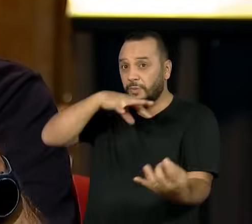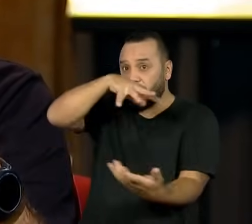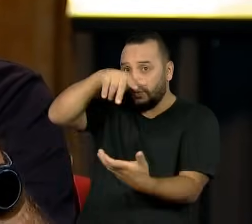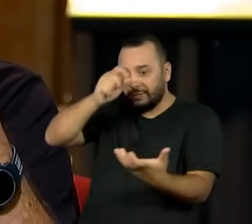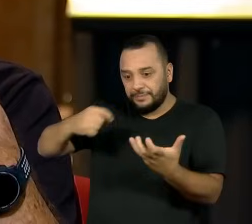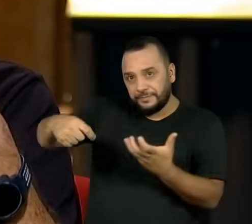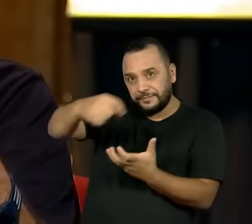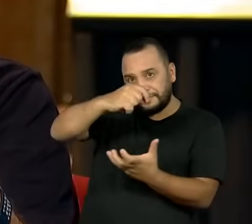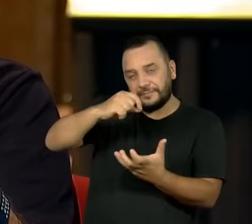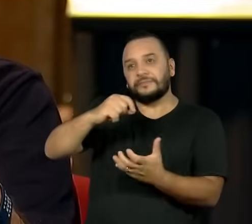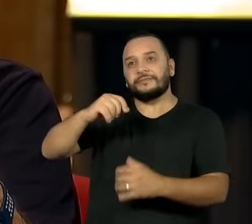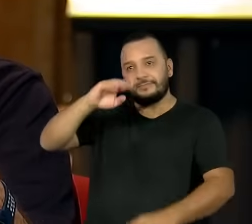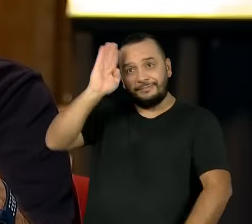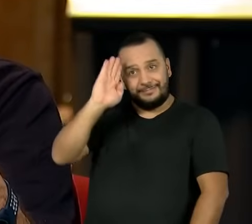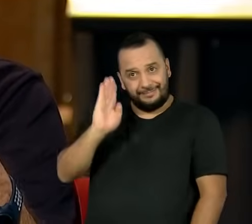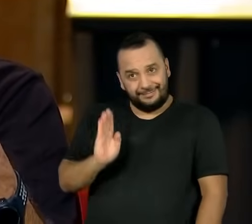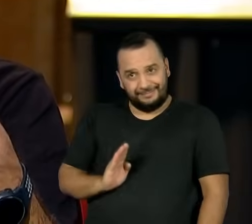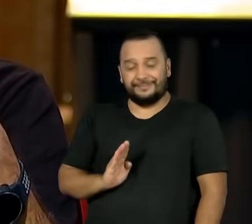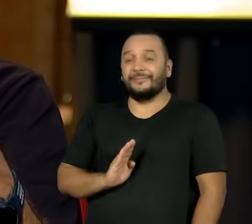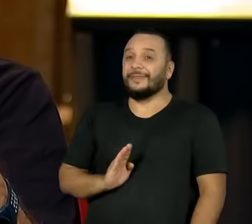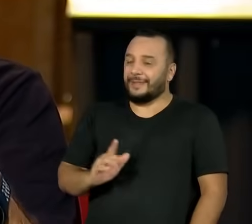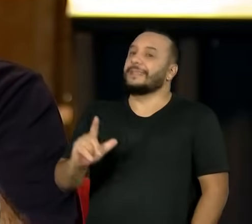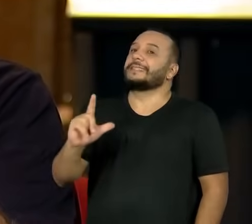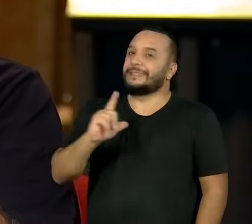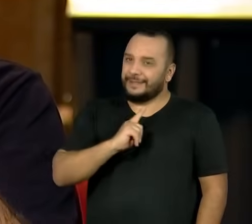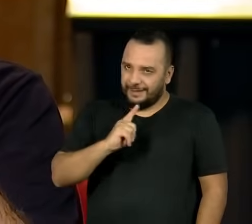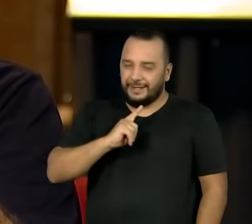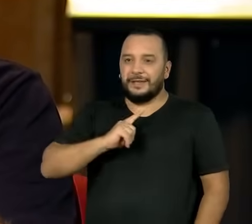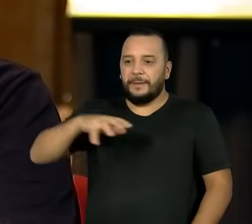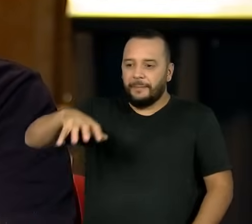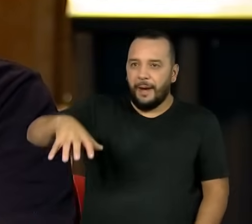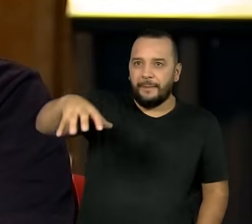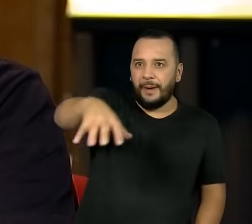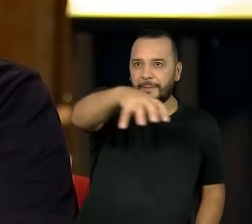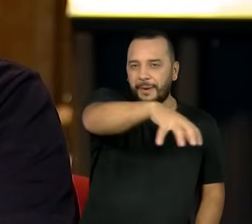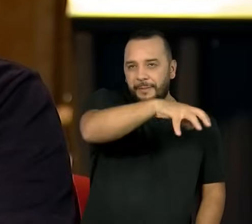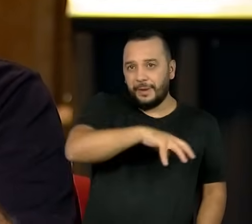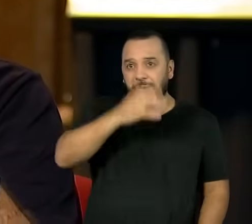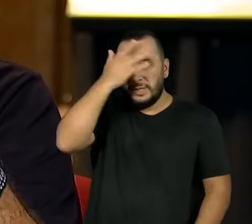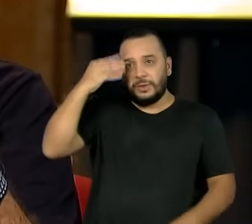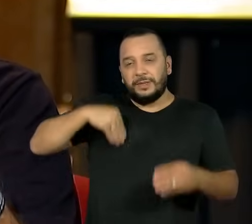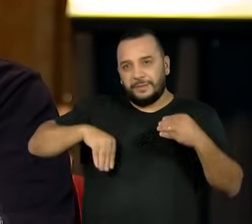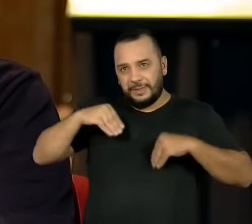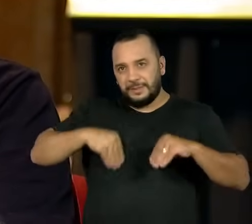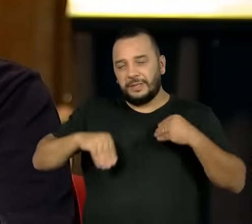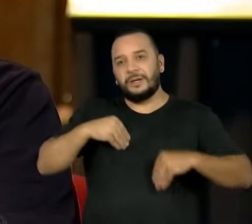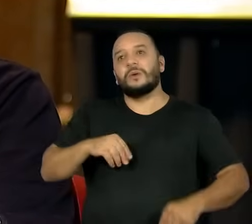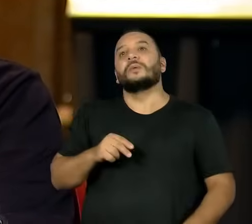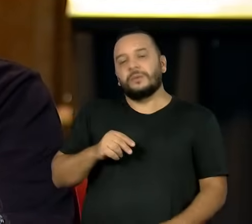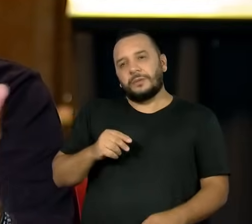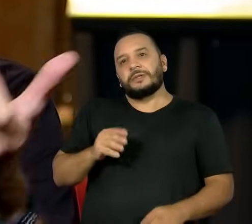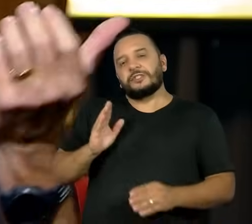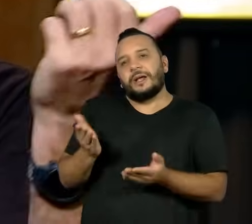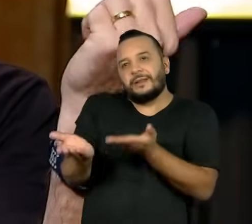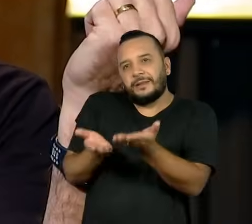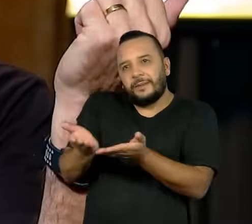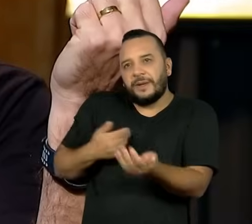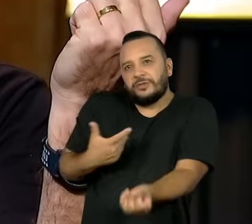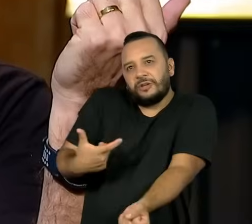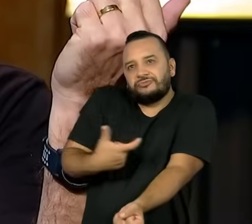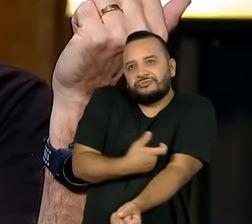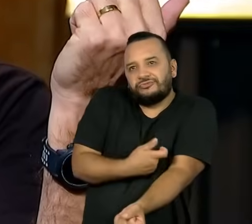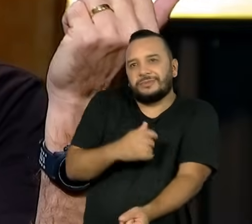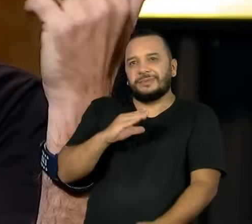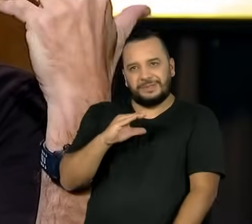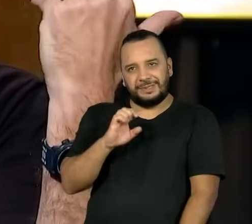Brasil, há várias clínicas de tratamento de pacientes com depressão utilizando a cetamina. A gente lá no